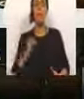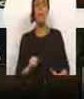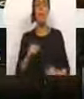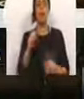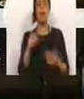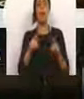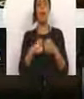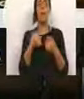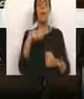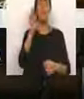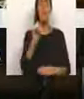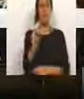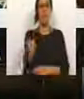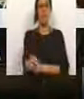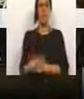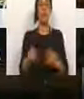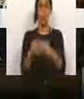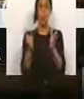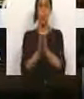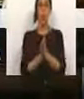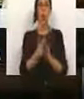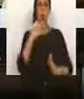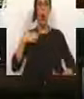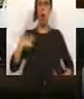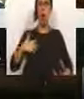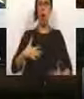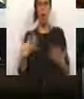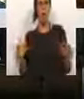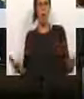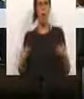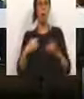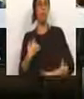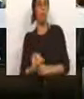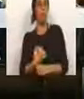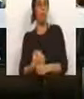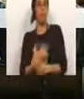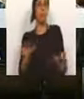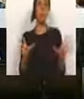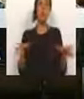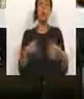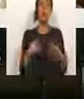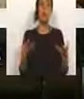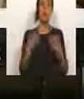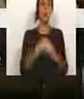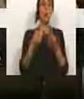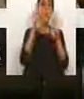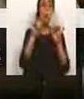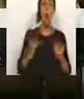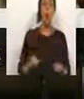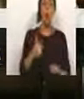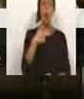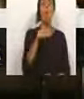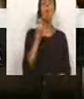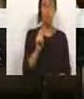o Partido Socialista. Todos estão orgulhosos deste trabalho em conjunto, mas hoje o